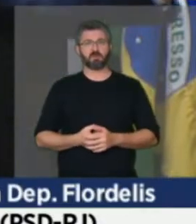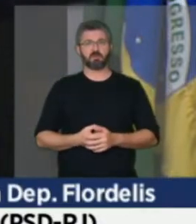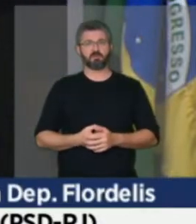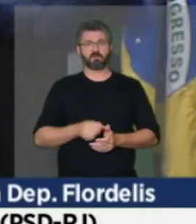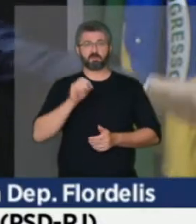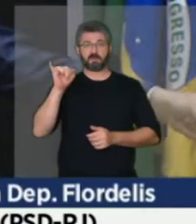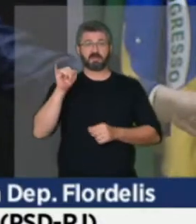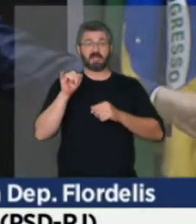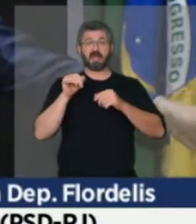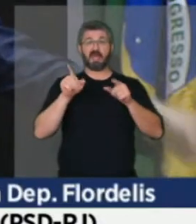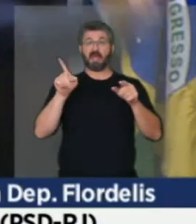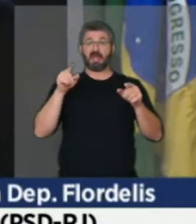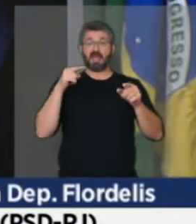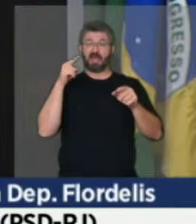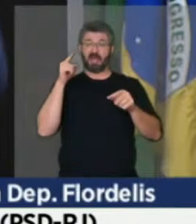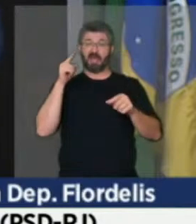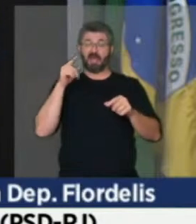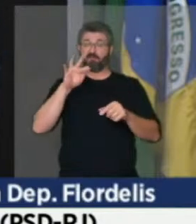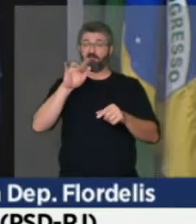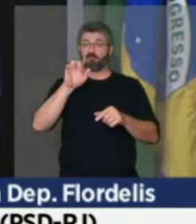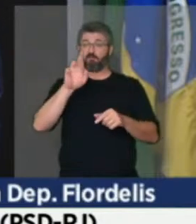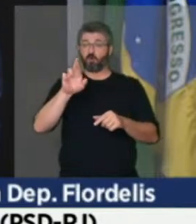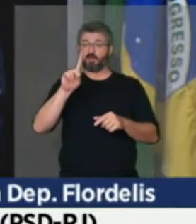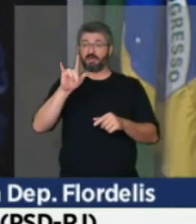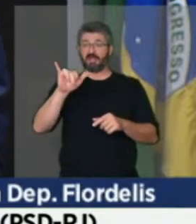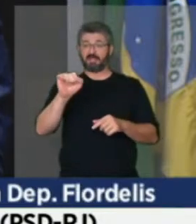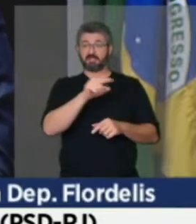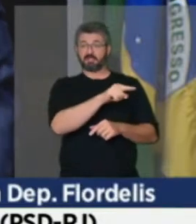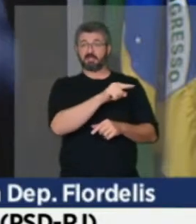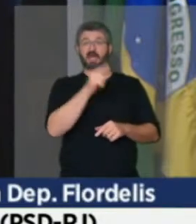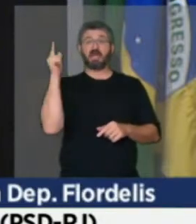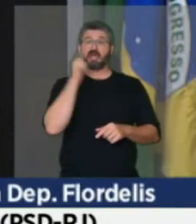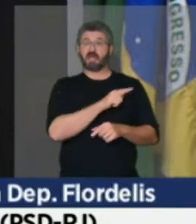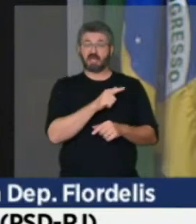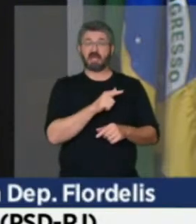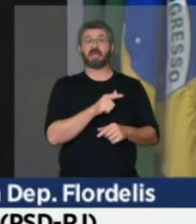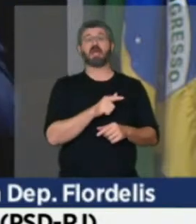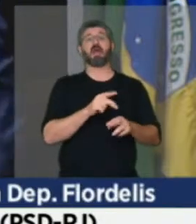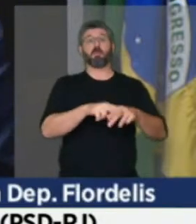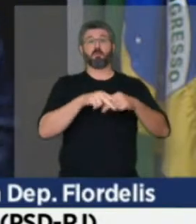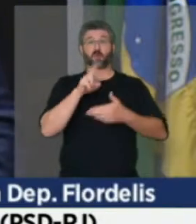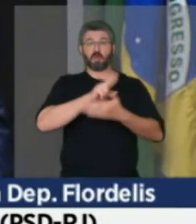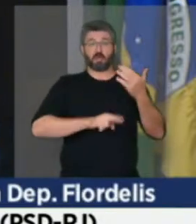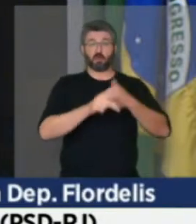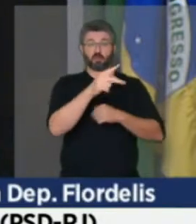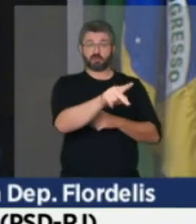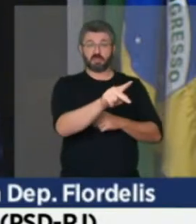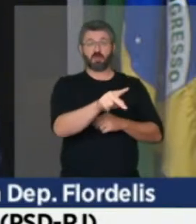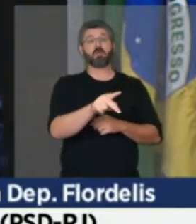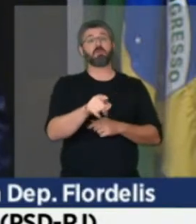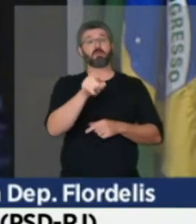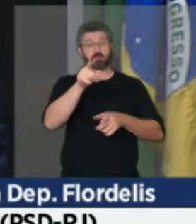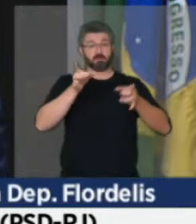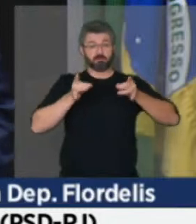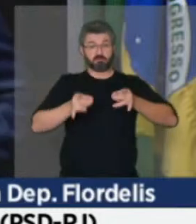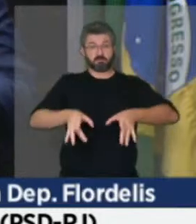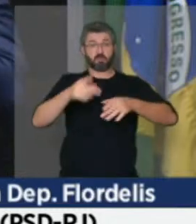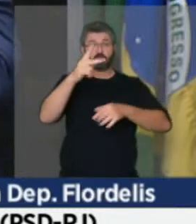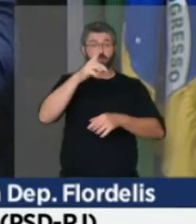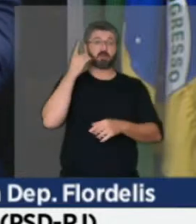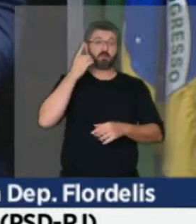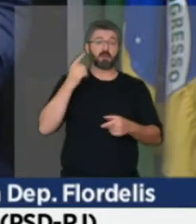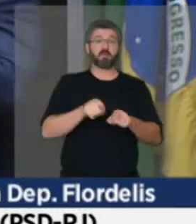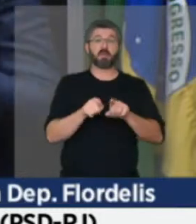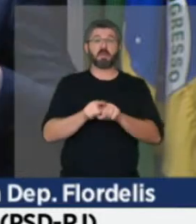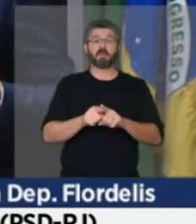for absolvida, depois de ser cassada aqui, com base no seu relatório, renuncie!